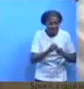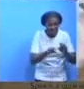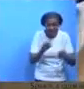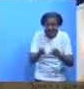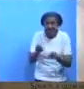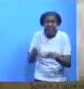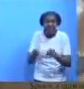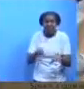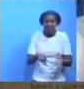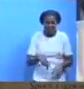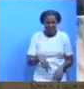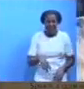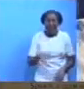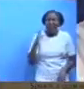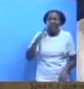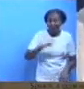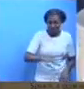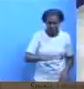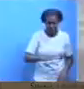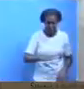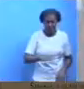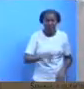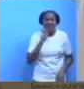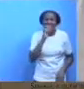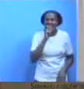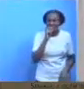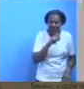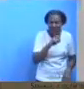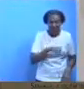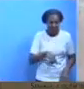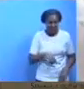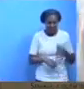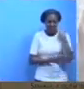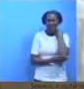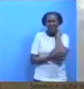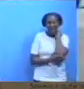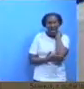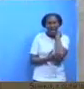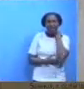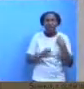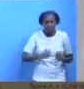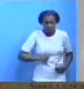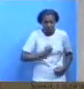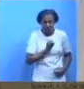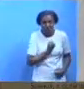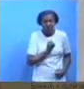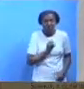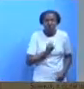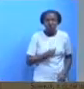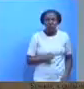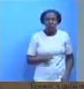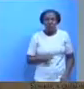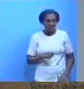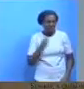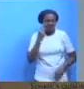Meus irmãos, minhas irmãs, o que faz a gente persistir na vida, o que faz você procurar a paz, é você ter uma meta. E